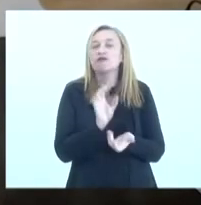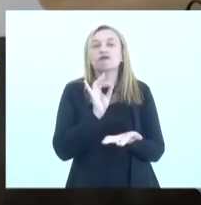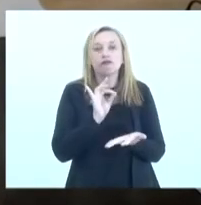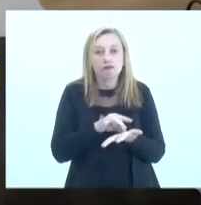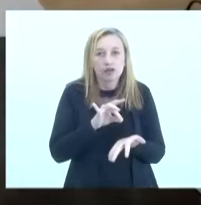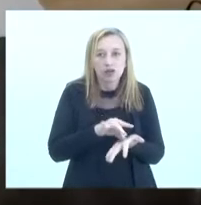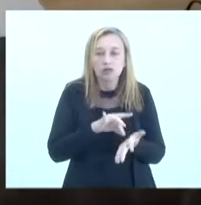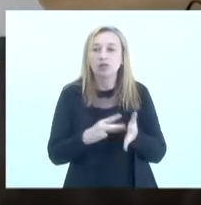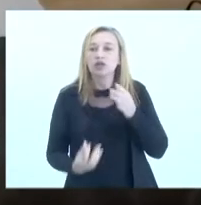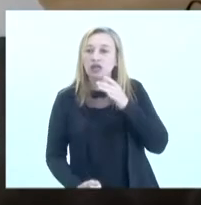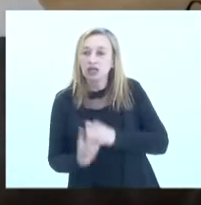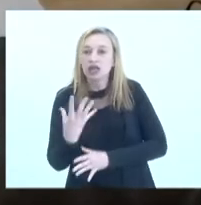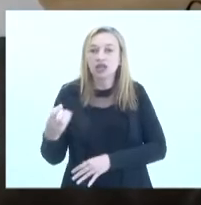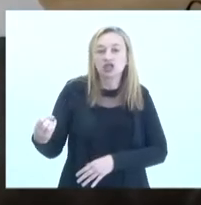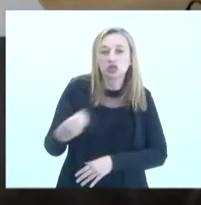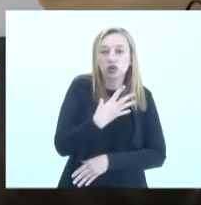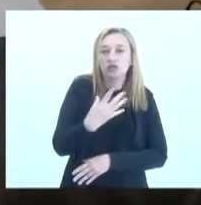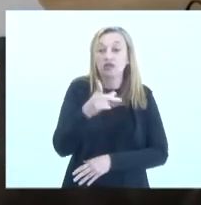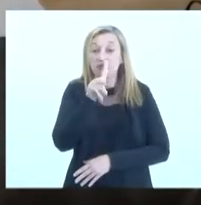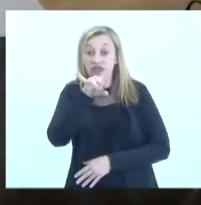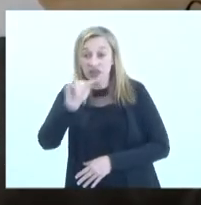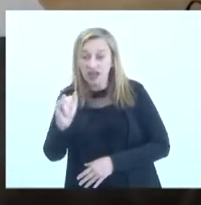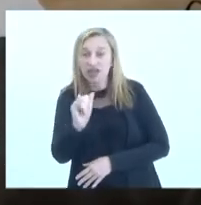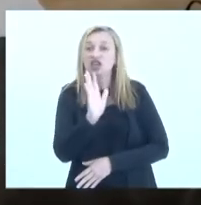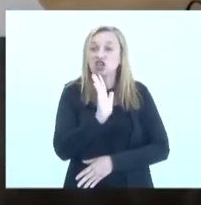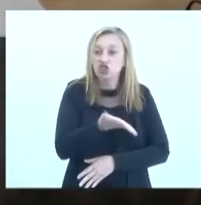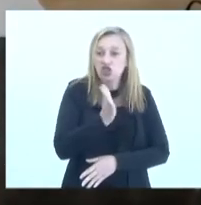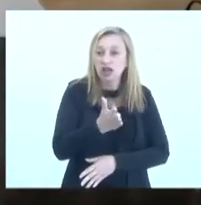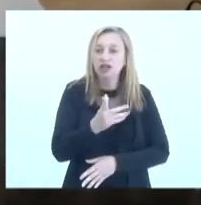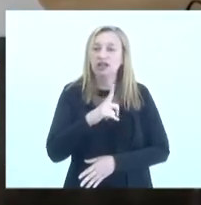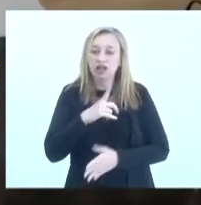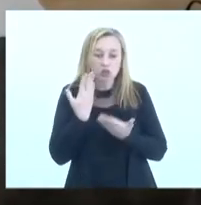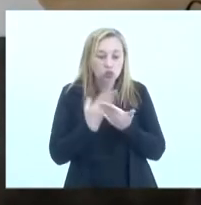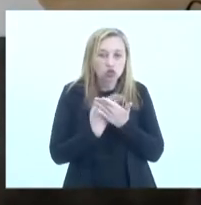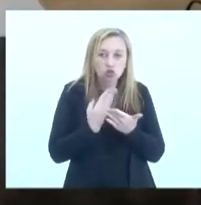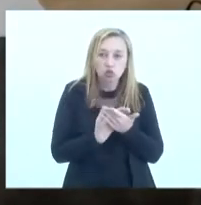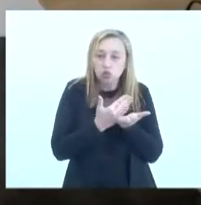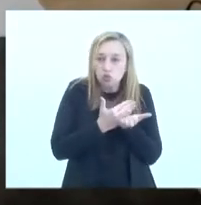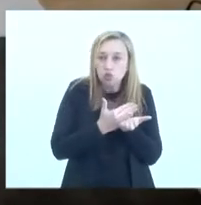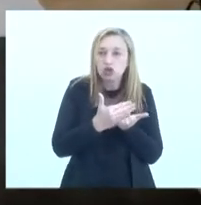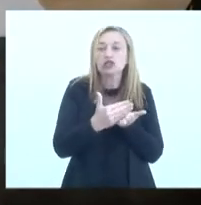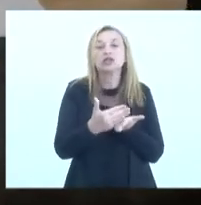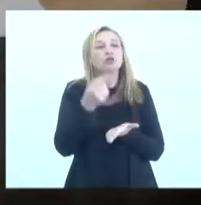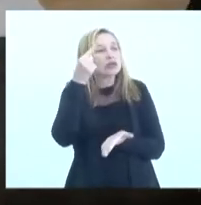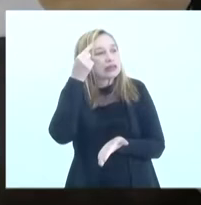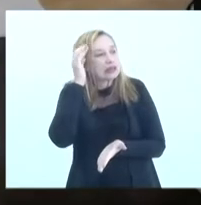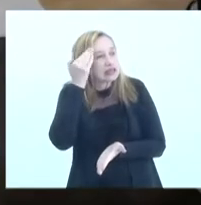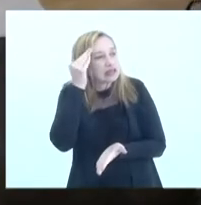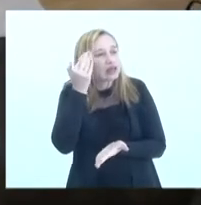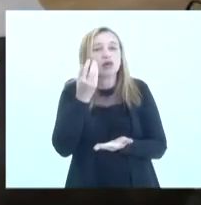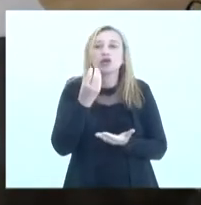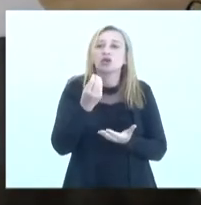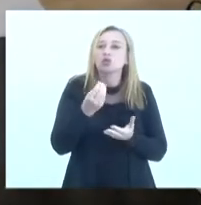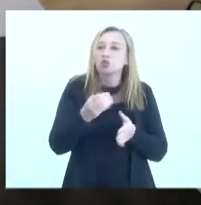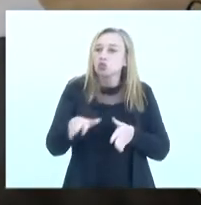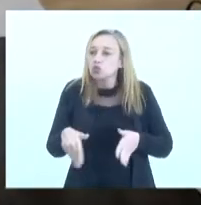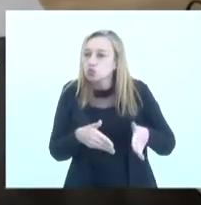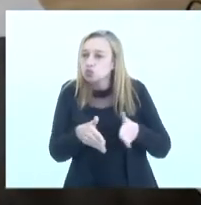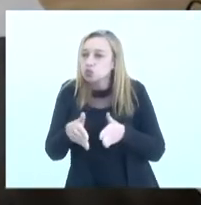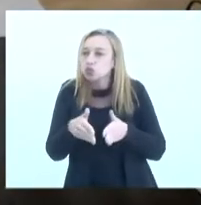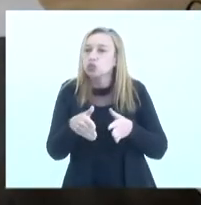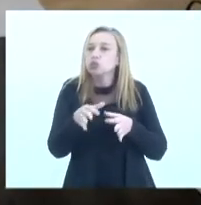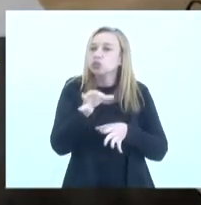realmente construir essa nova via. Então, a gente já tem um pré-estudo, já tem uma noção do trajeto